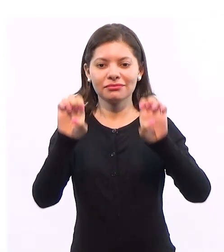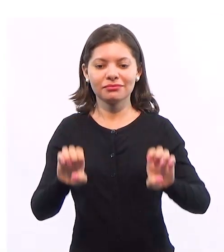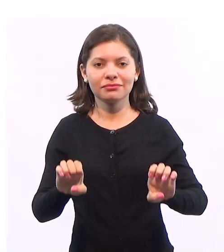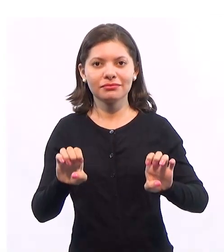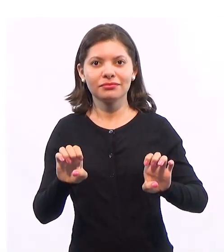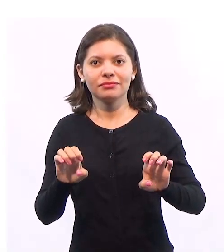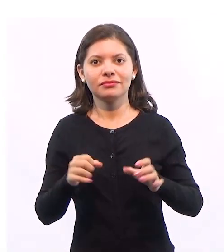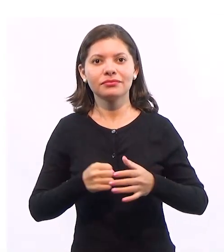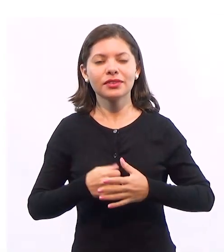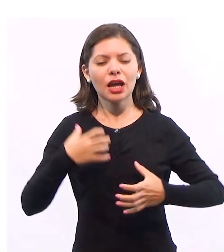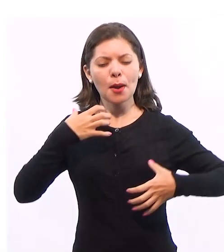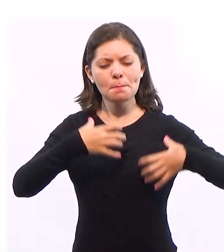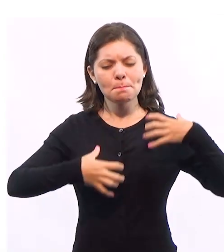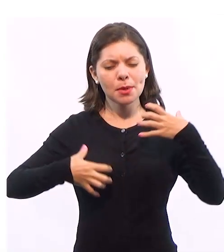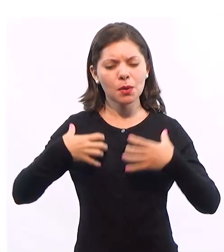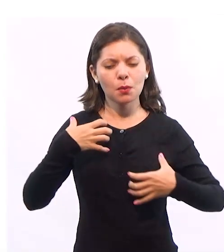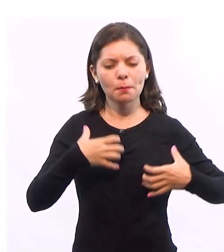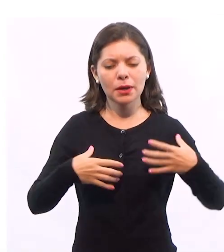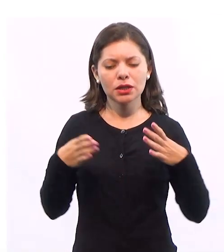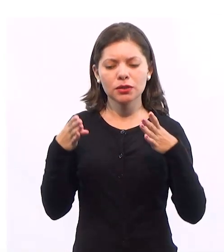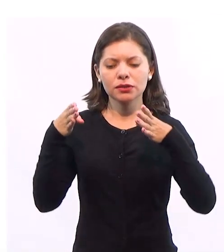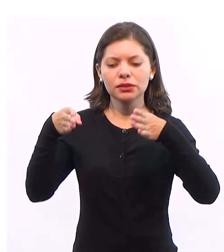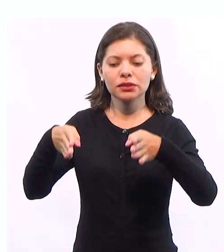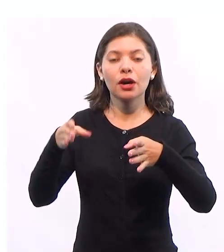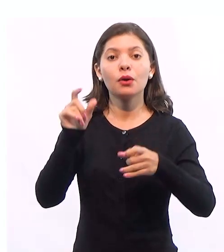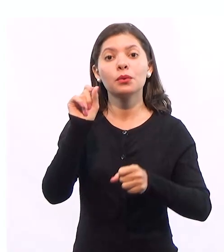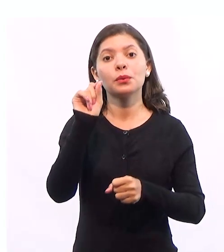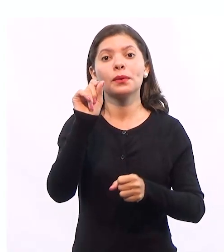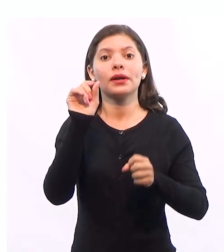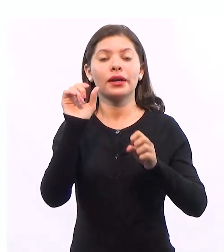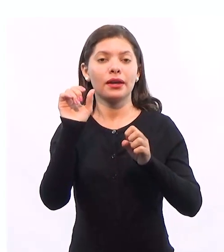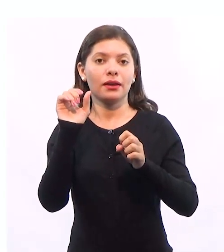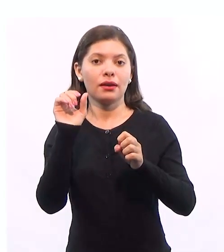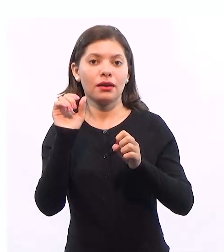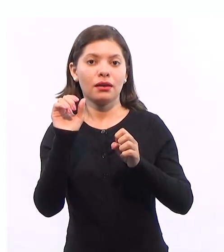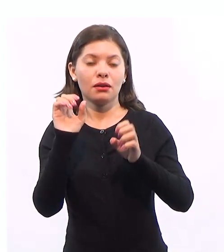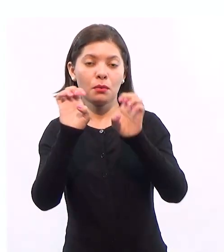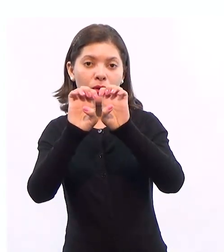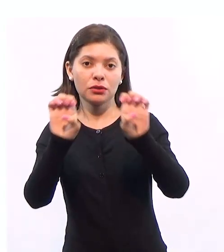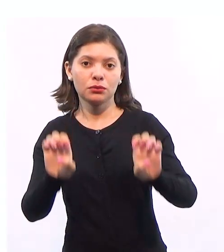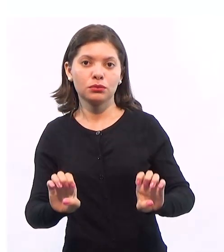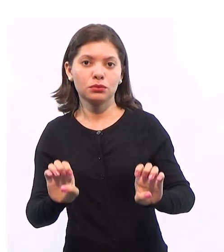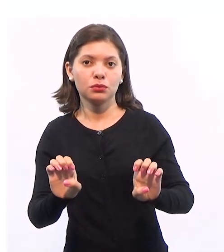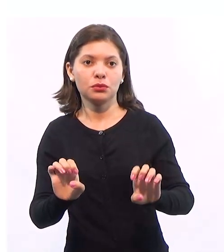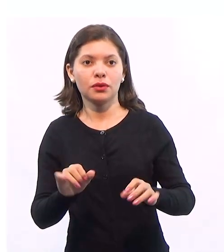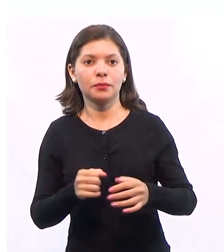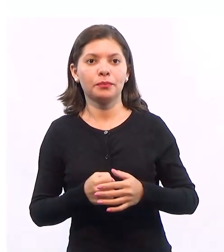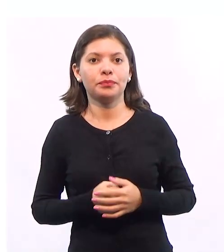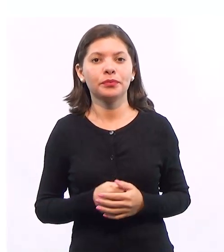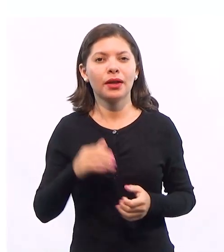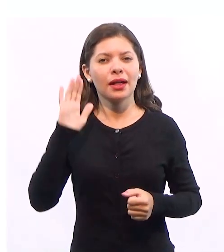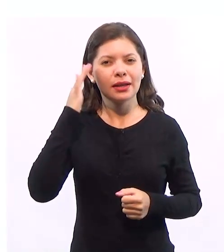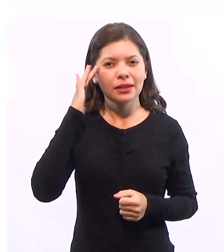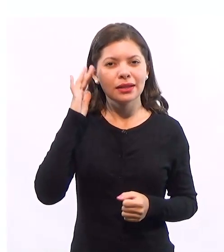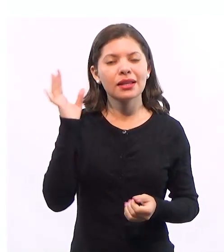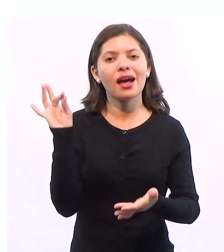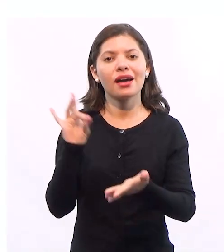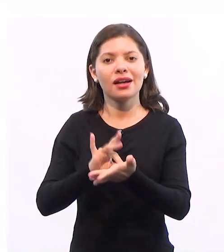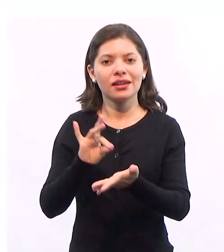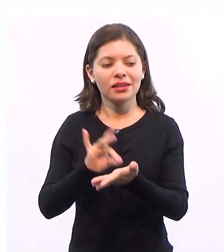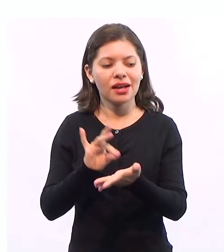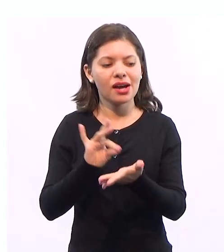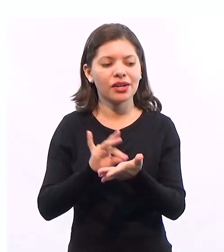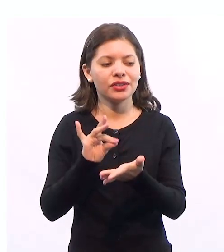ocorre a preocupação exclusiva, é claro, com as estruturas, em prejuízo de outros modos, para compreendermos